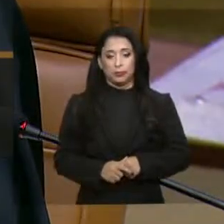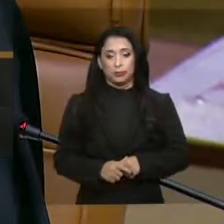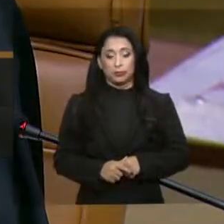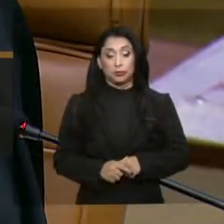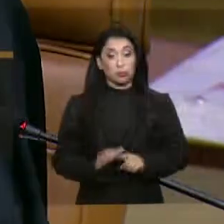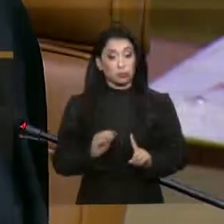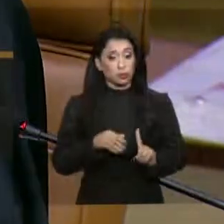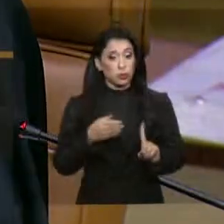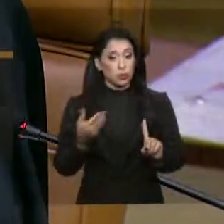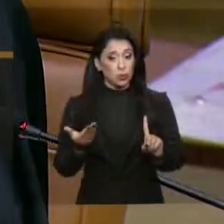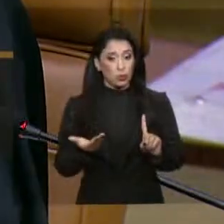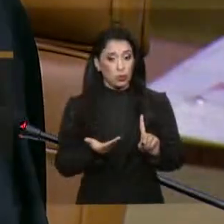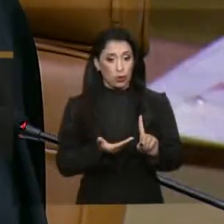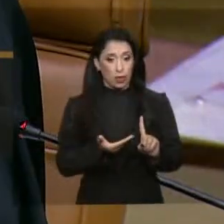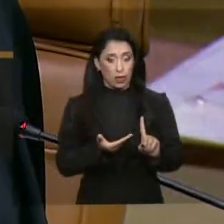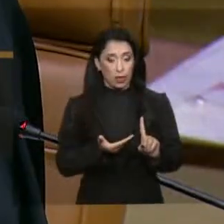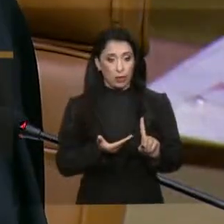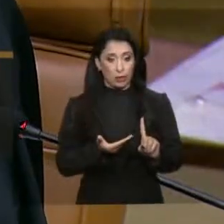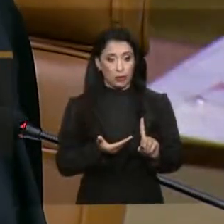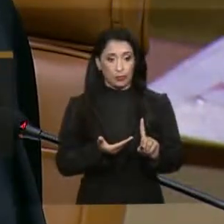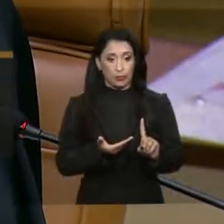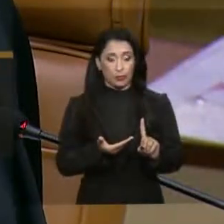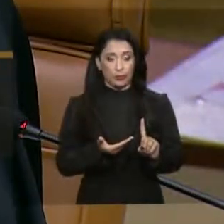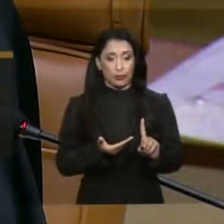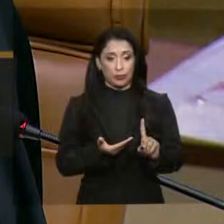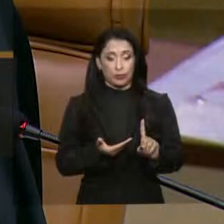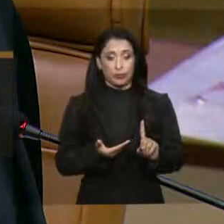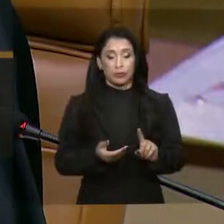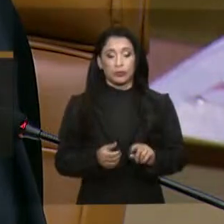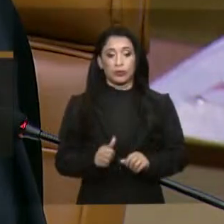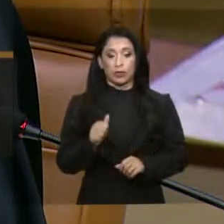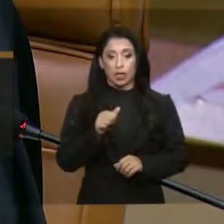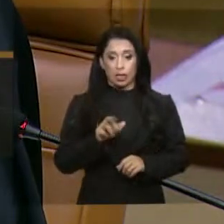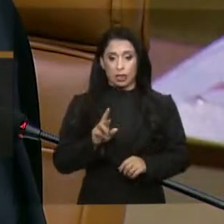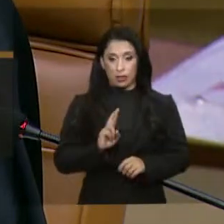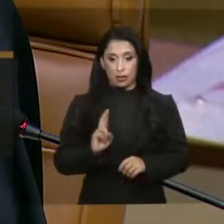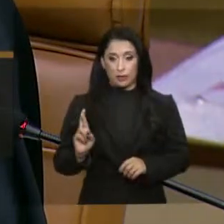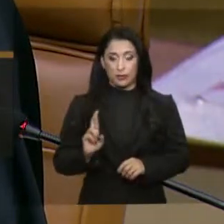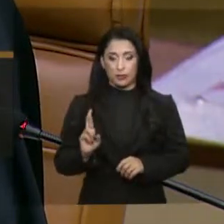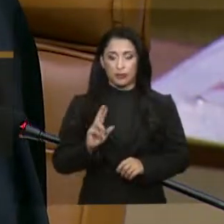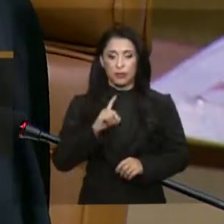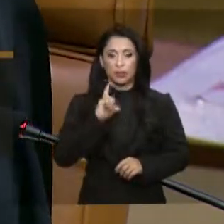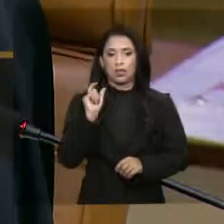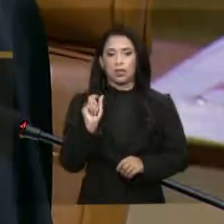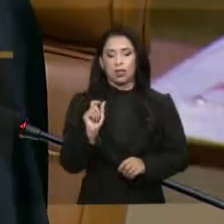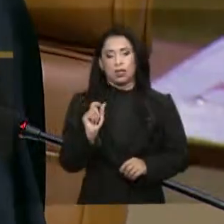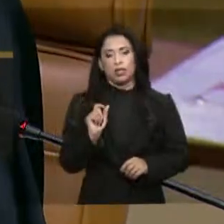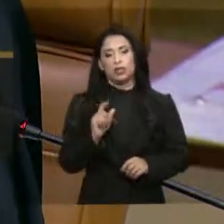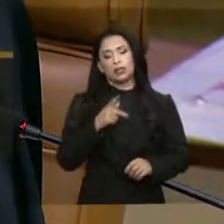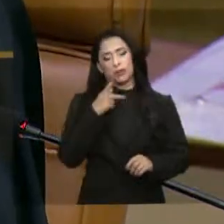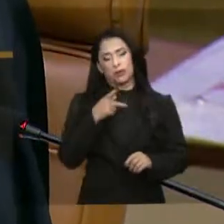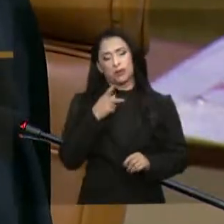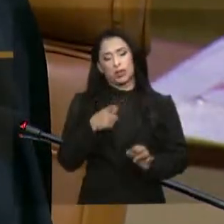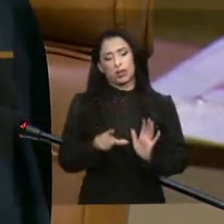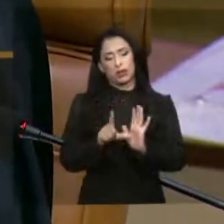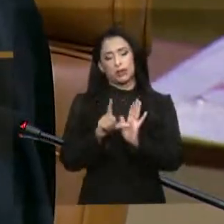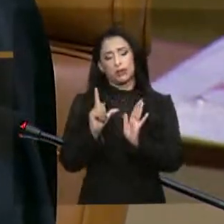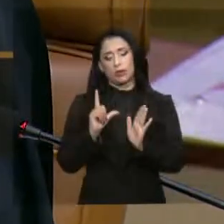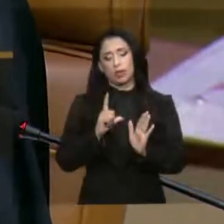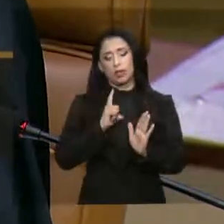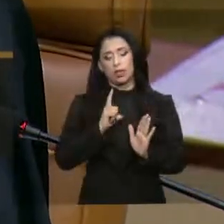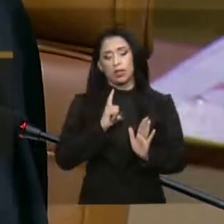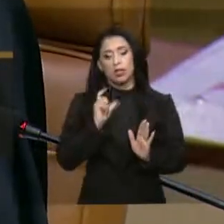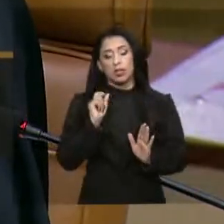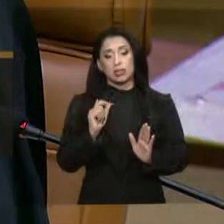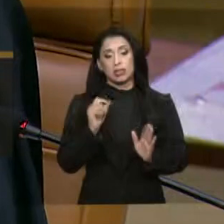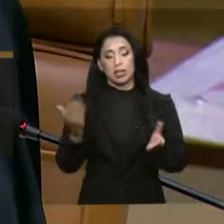O réu, ou aqui o réu da ação rescisória, embora devidamente citado para apresentar contestação